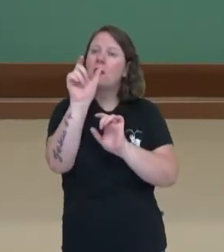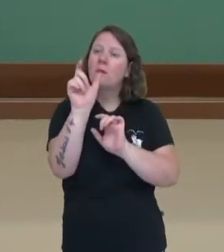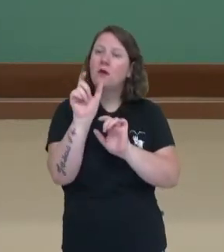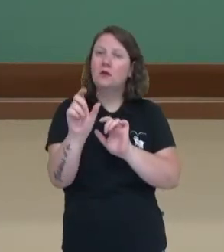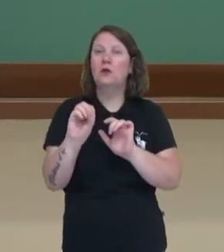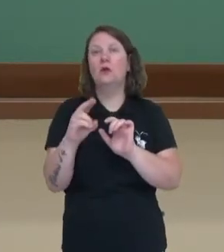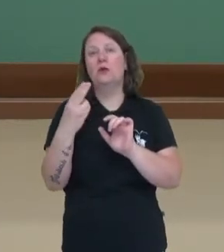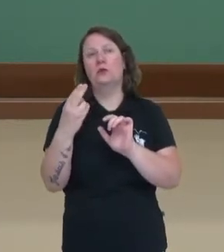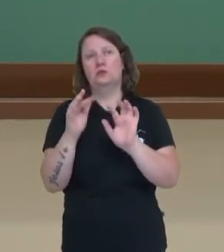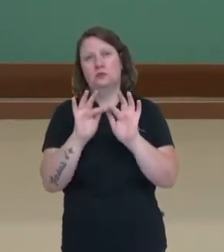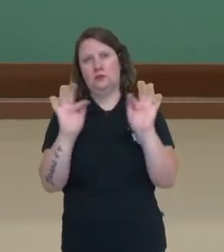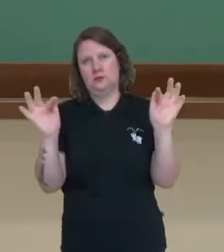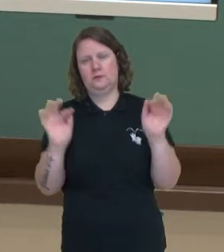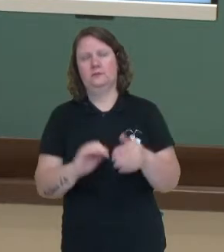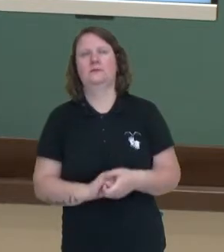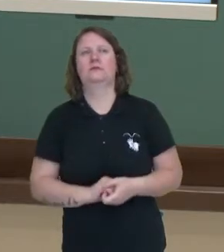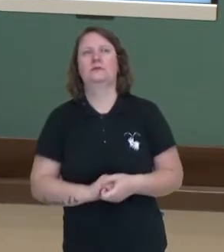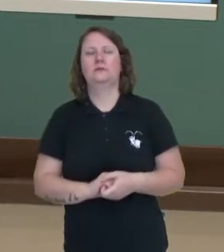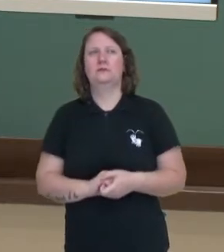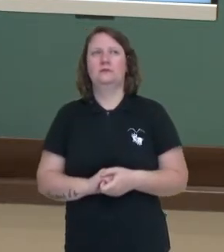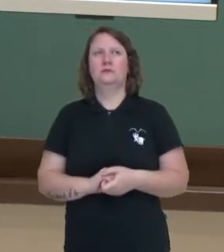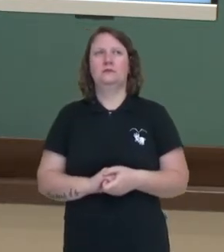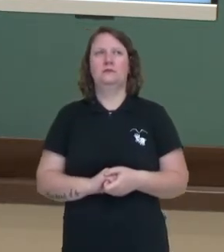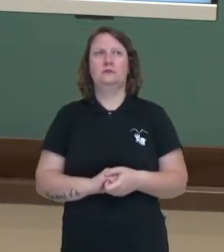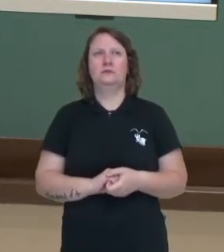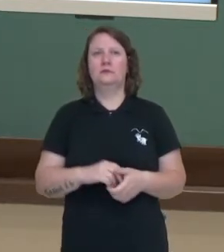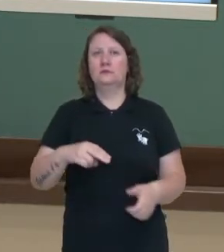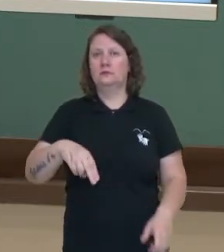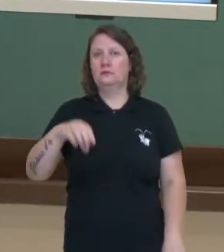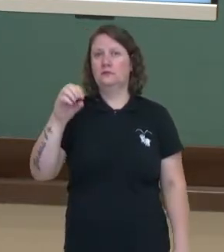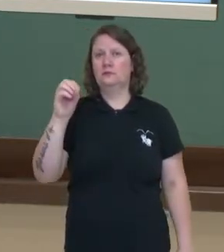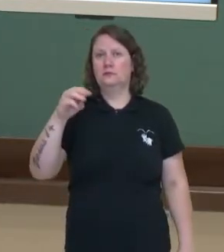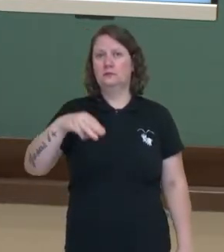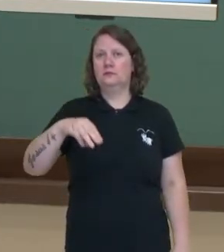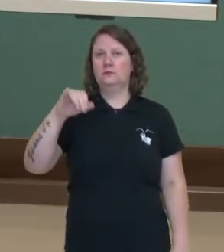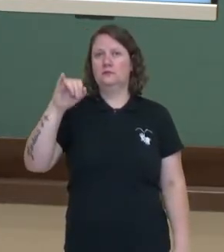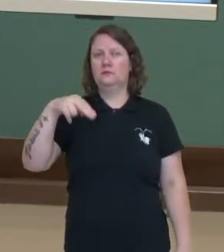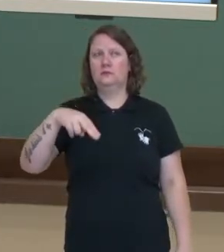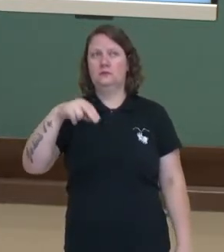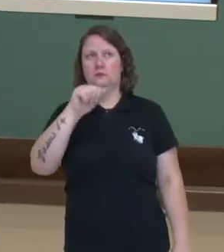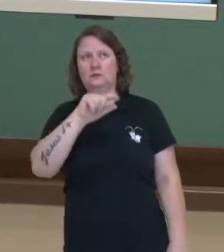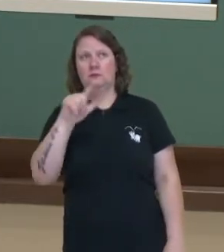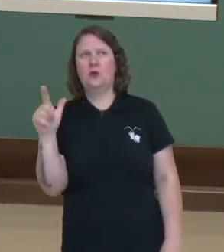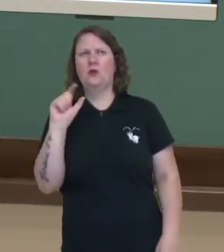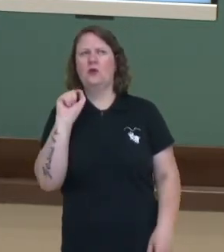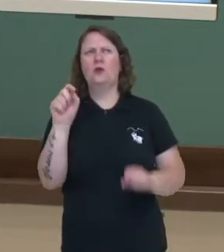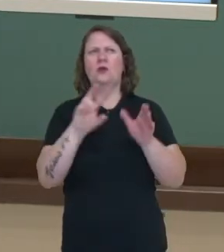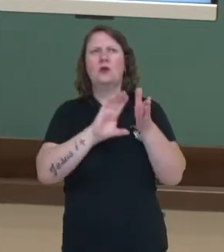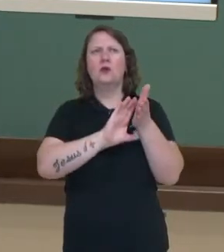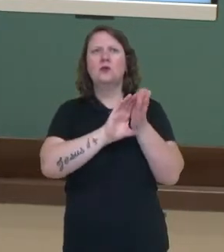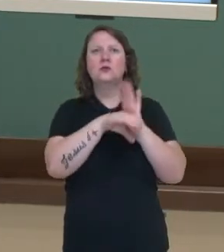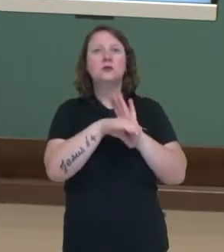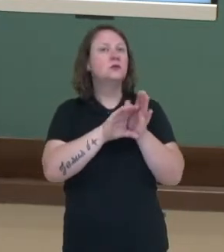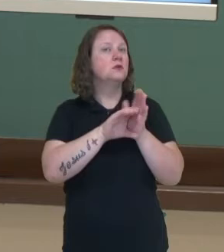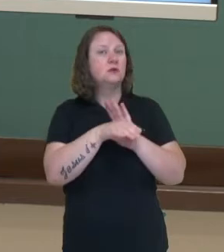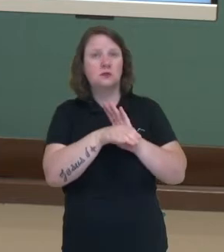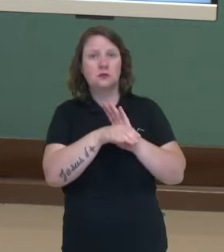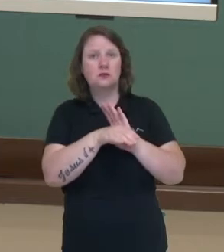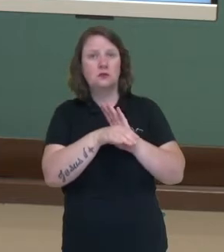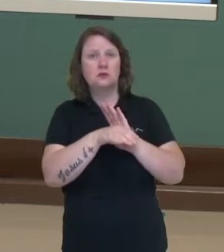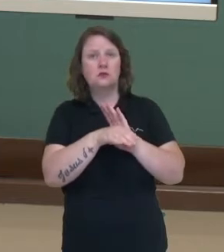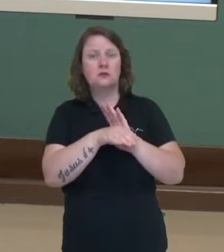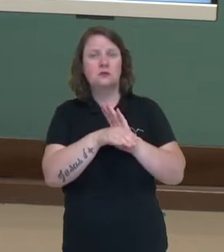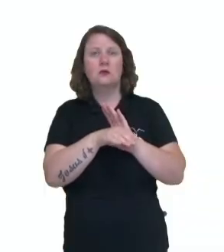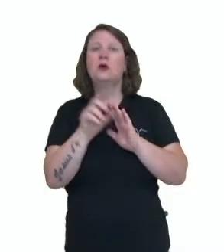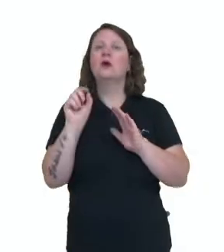conjunto. E já frase nominal. O que nós temos de conceito? O que é uma frase nominal?